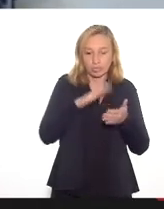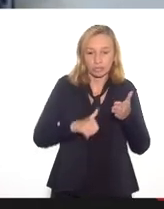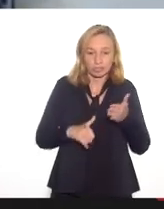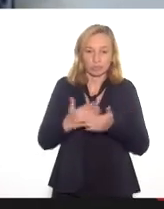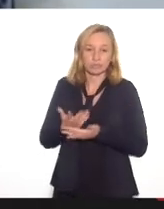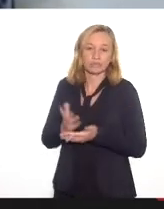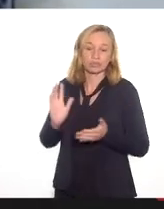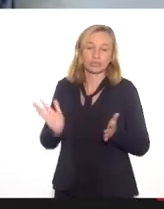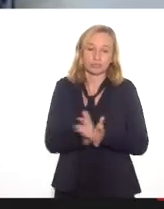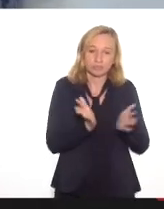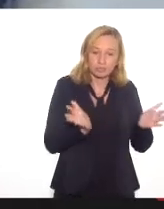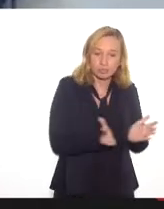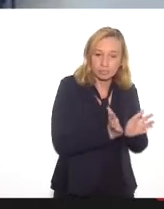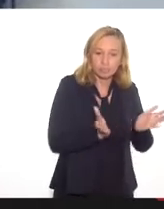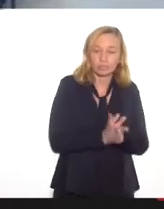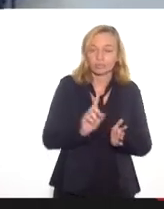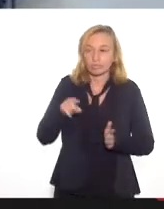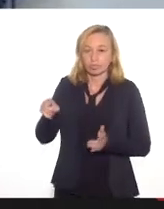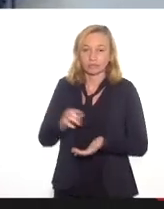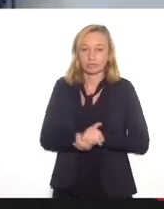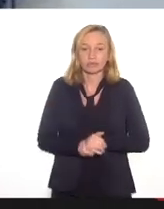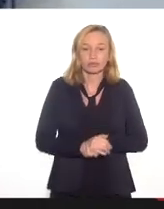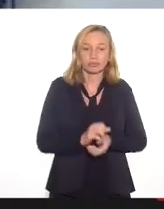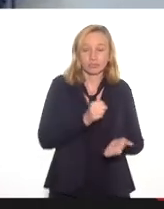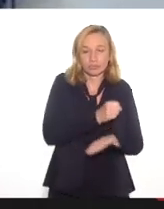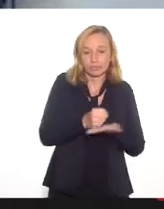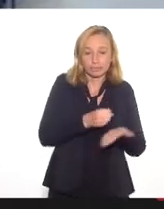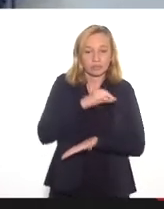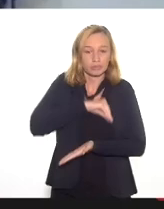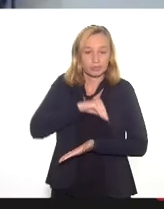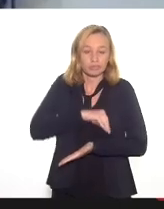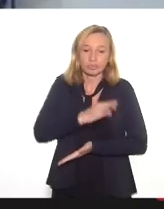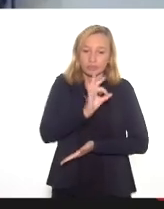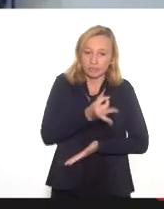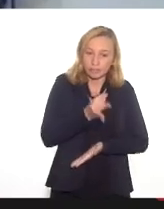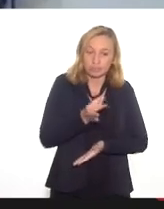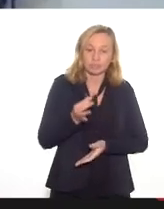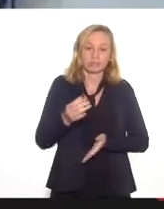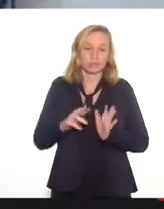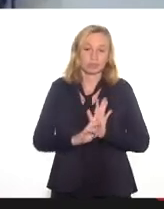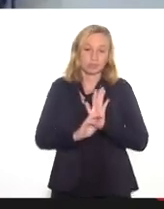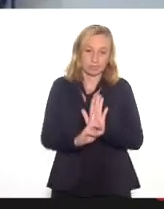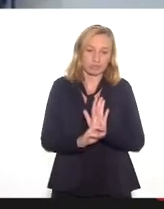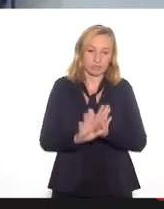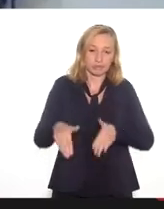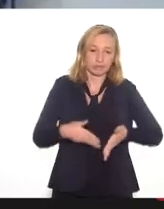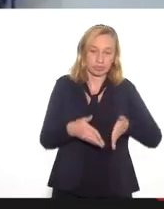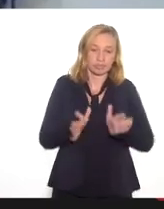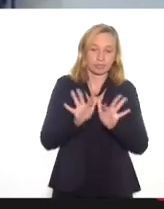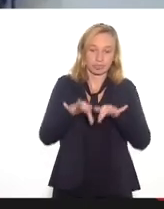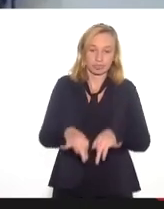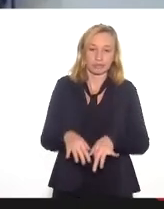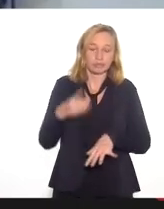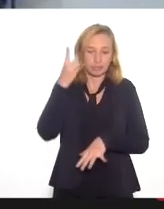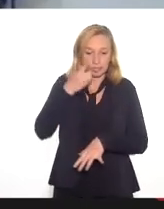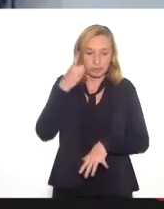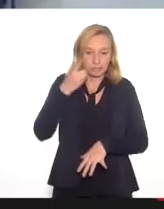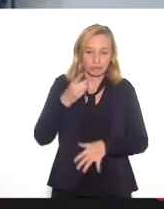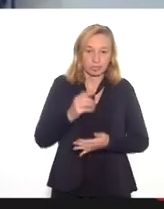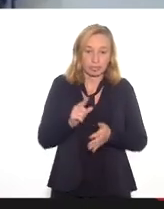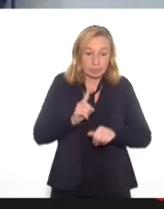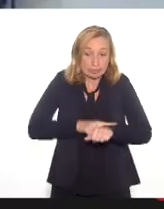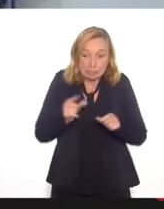pobreza e assim por diante então a renda básica ela representa justamente isso e assim é o caminho para encerrar deputada porque sei que o tempo ficou